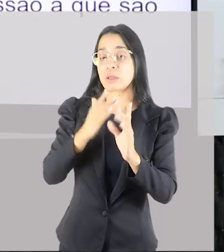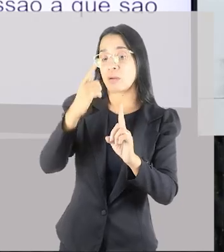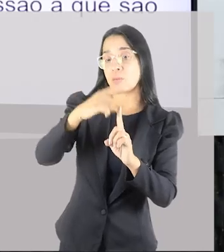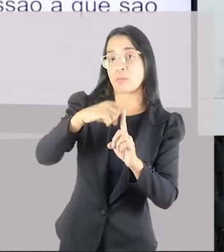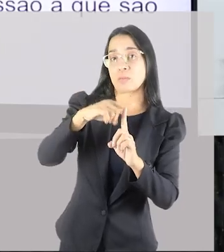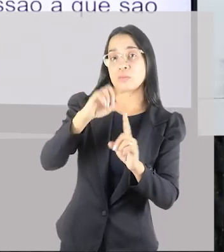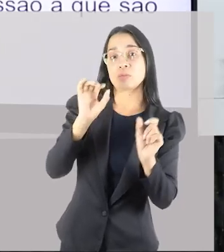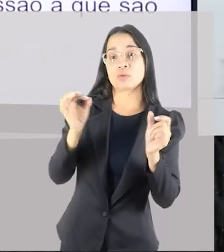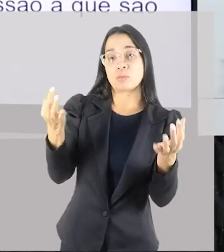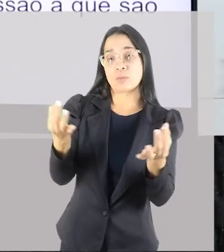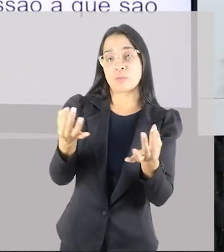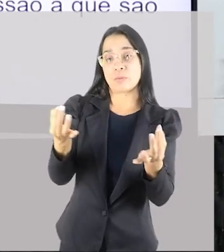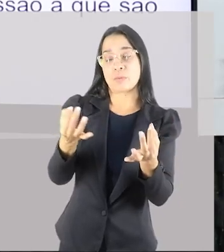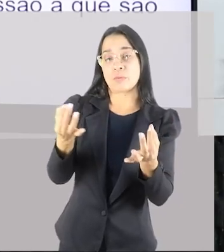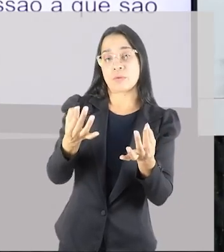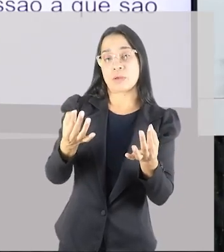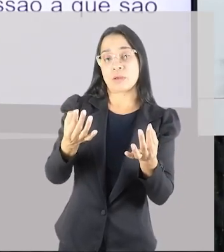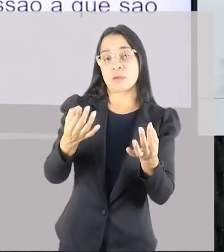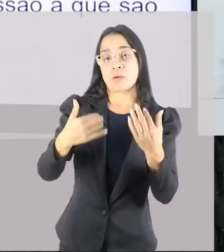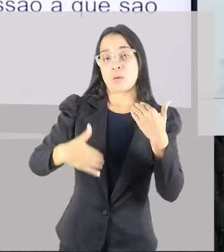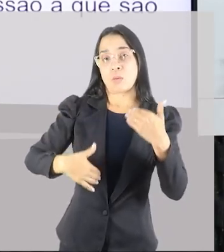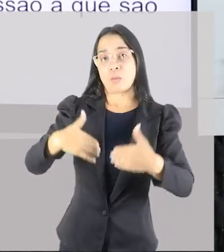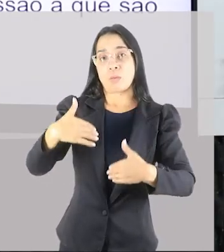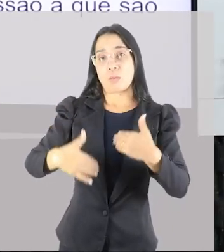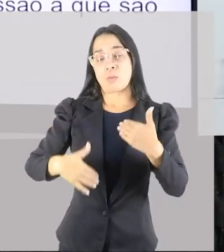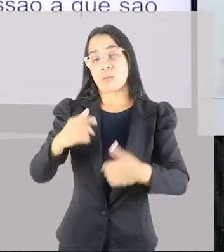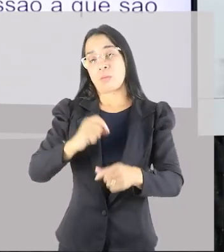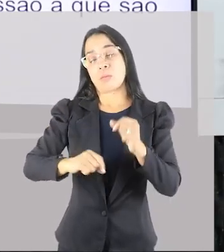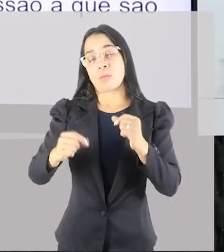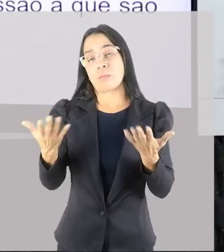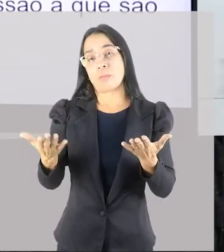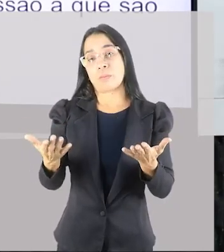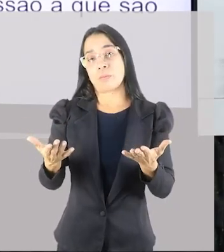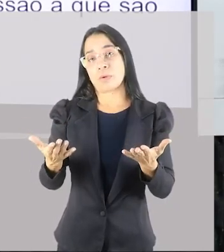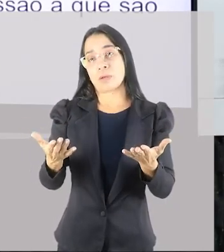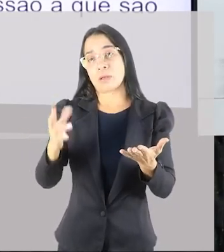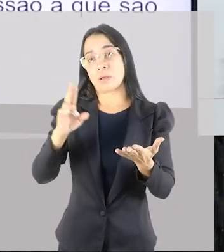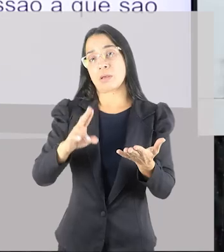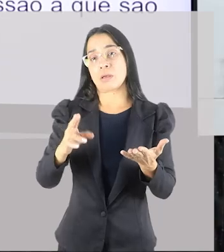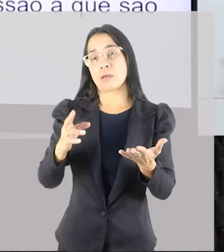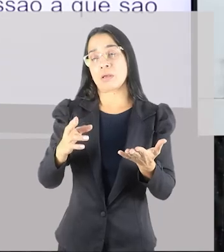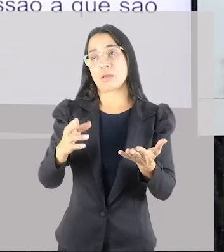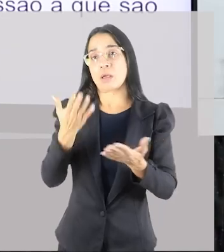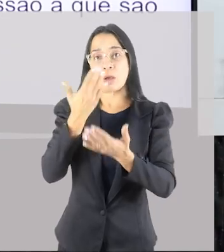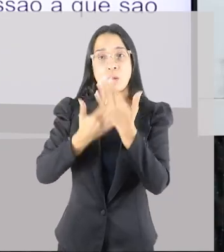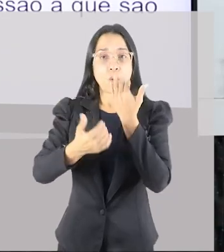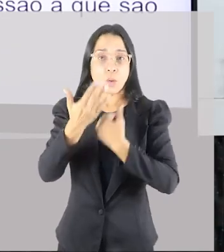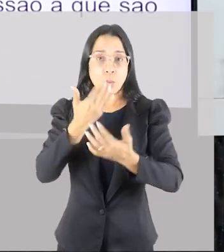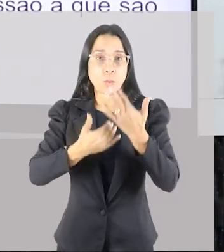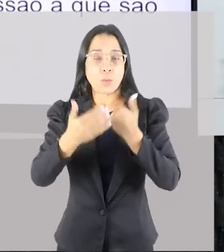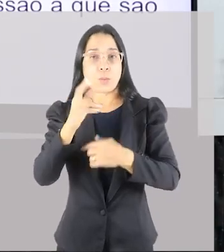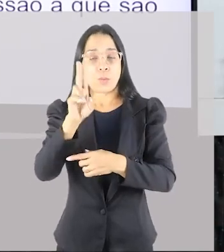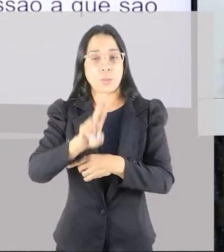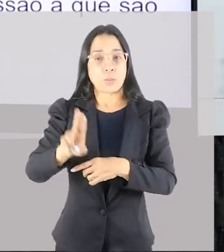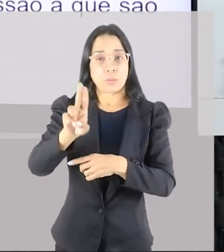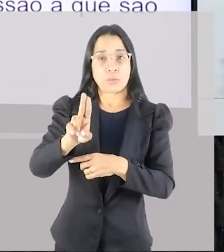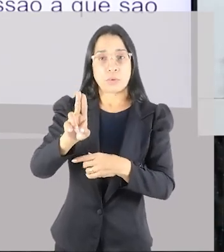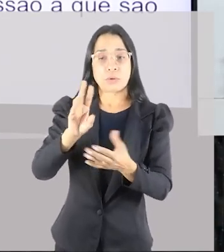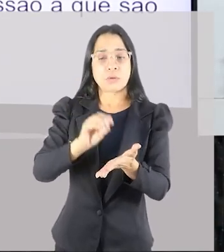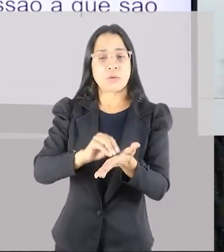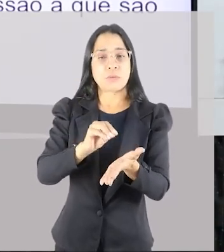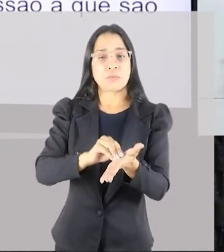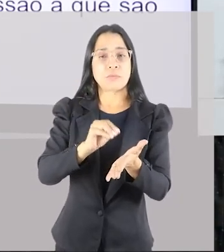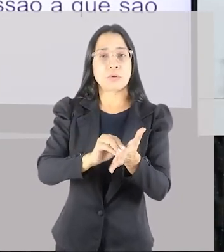um corpo com o consumo de alimentos em demasia E aí Isso geraria o quê uma ausência de um